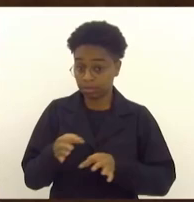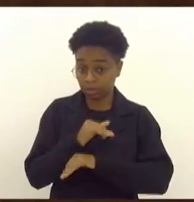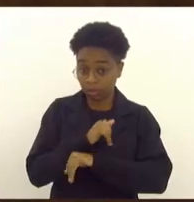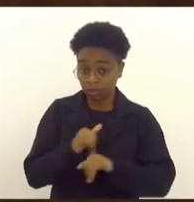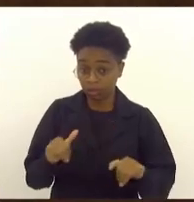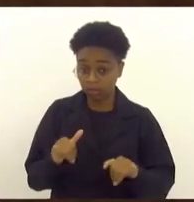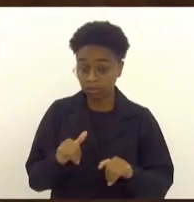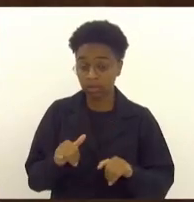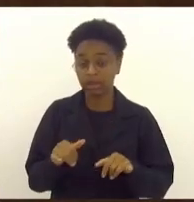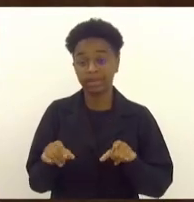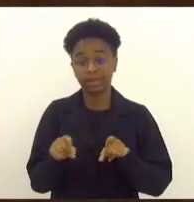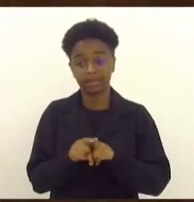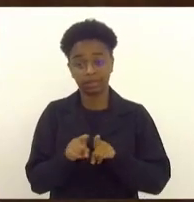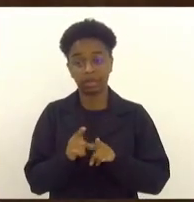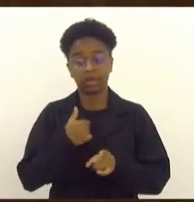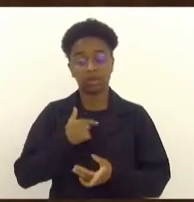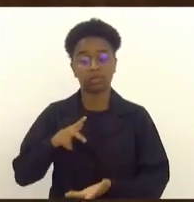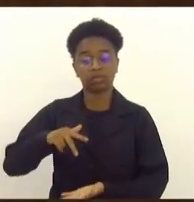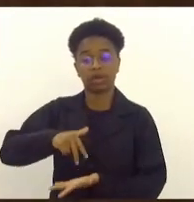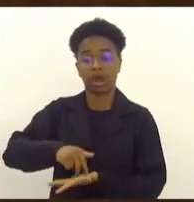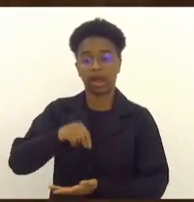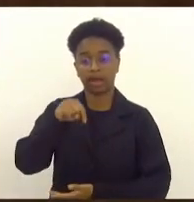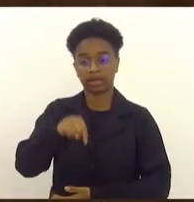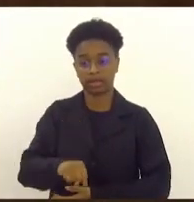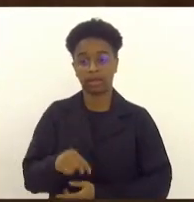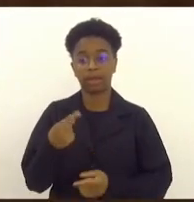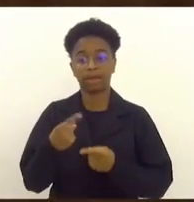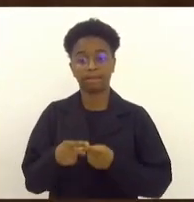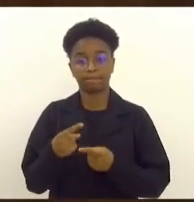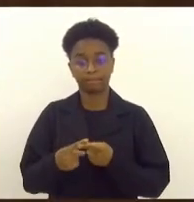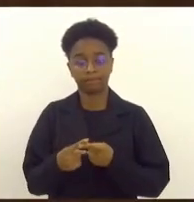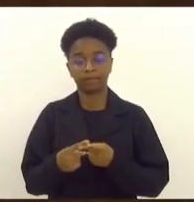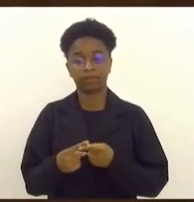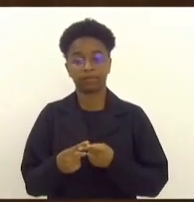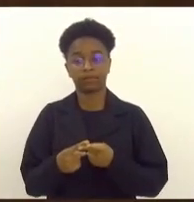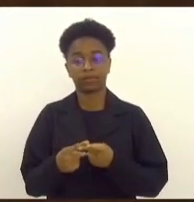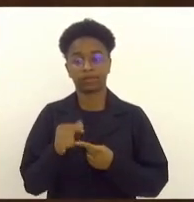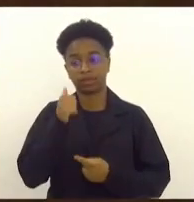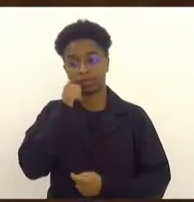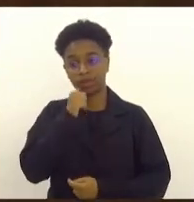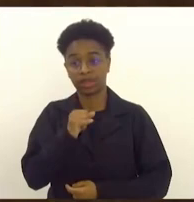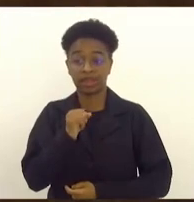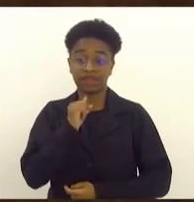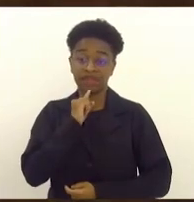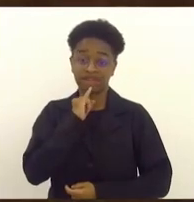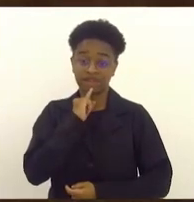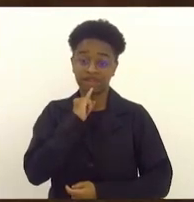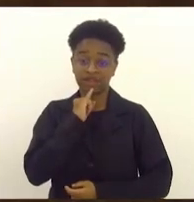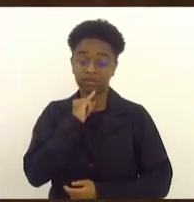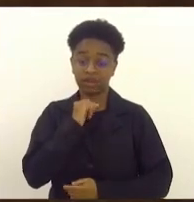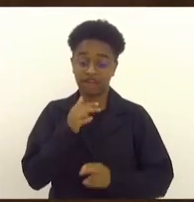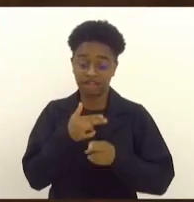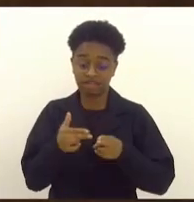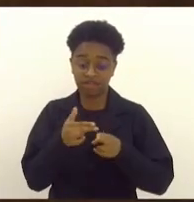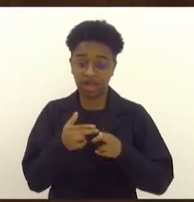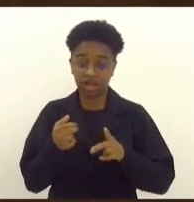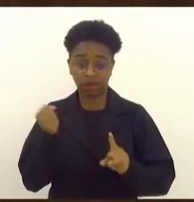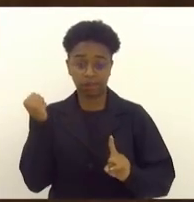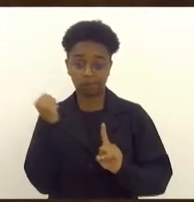também ouvi aqui que uma moça Infelizmente foi esfaqueada